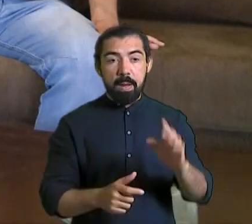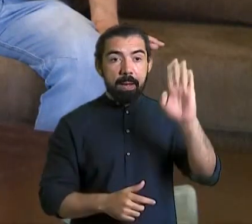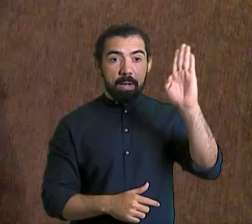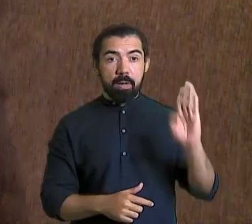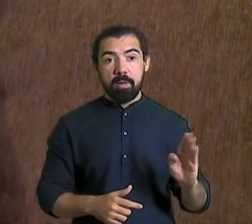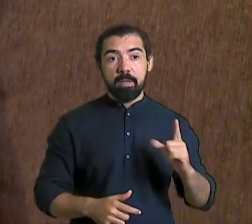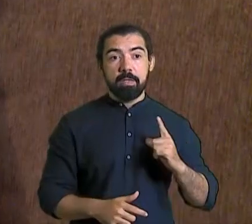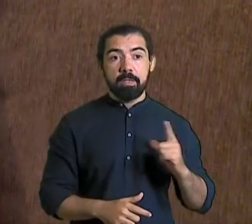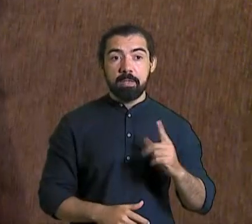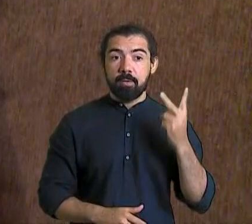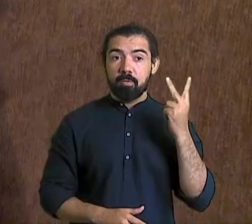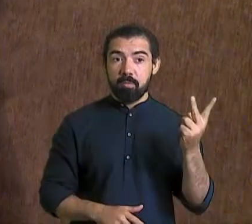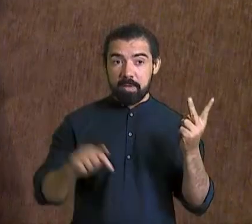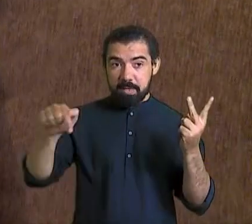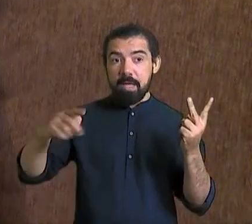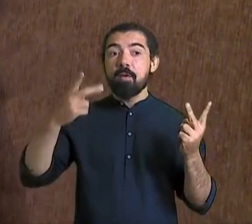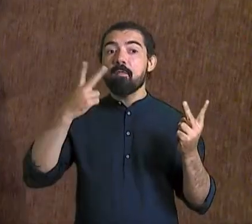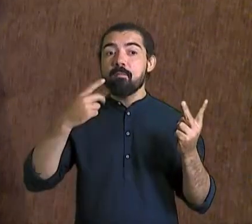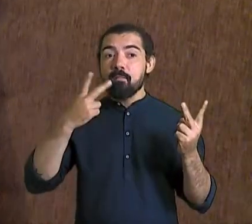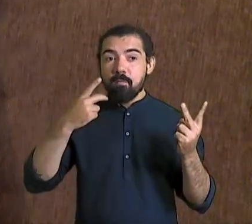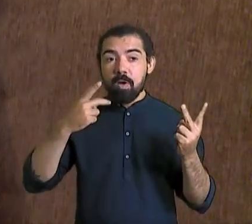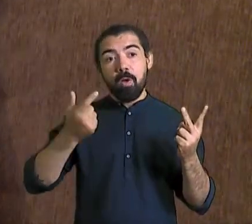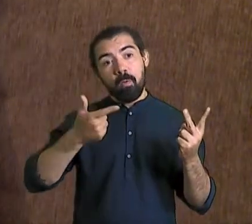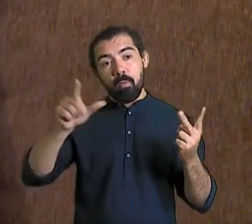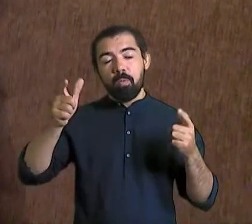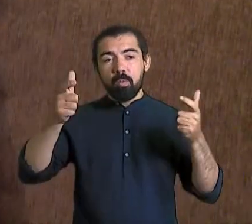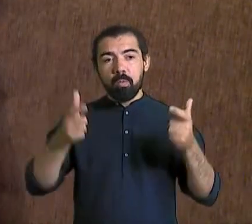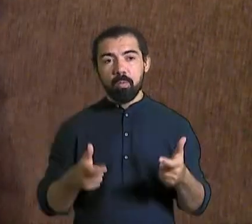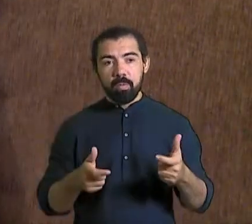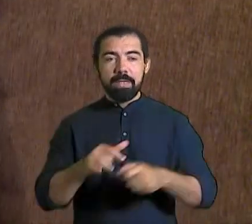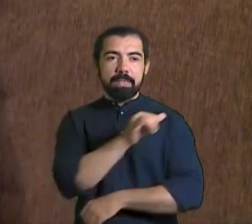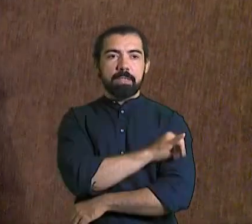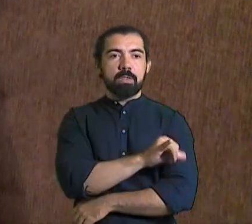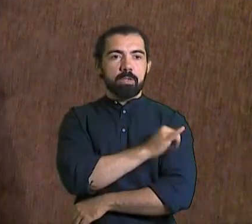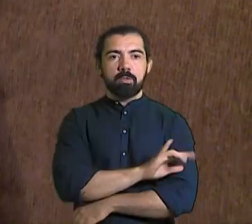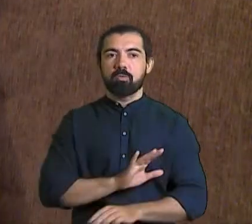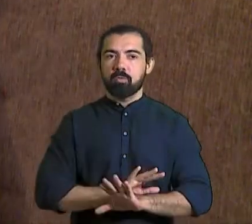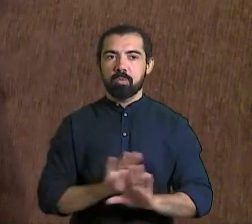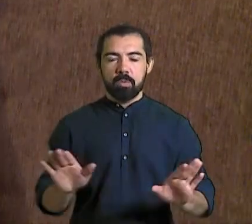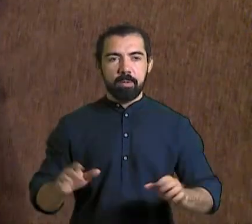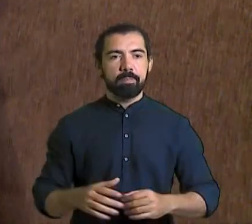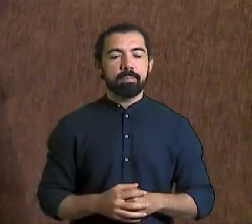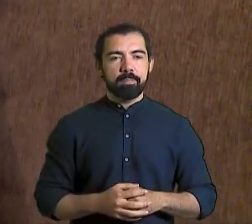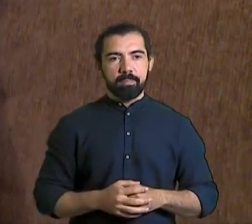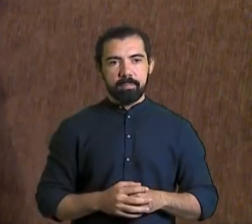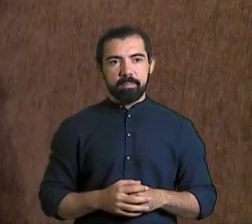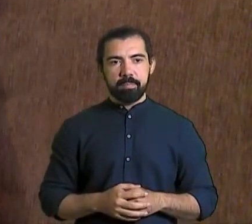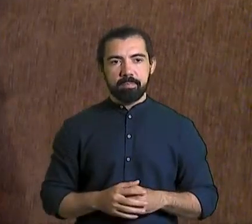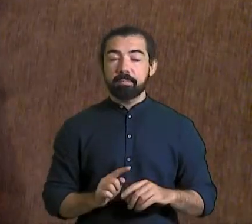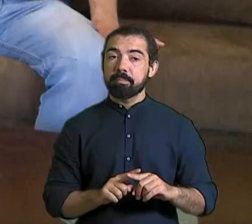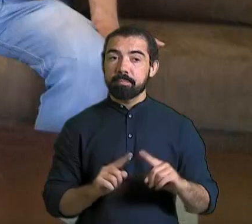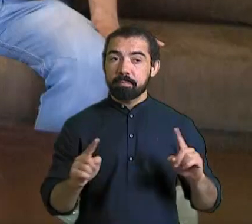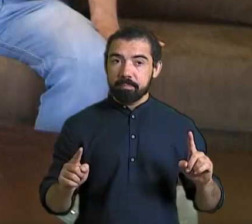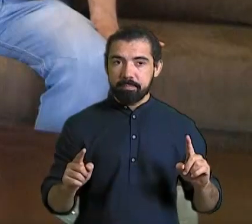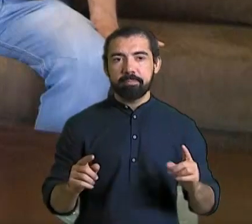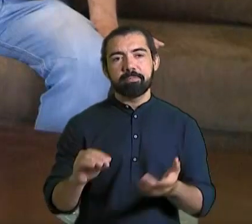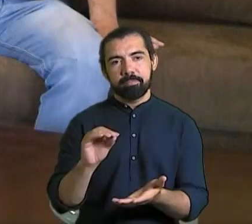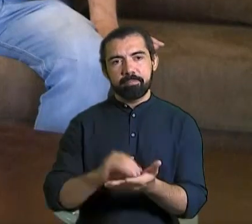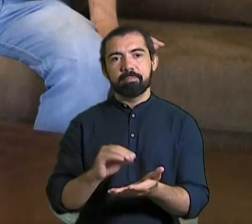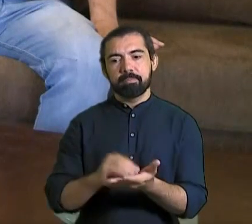dois. Esse aqui em Fortaleza e um outro no Rio de Janeiro. Mas, assim, ainda tem muito o que